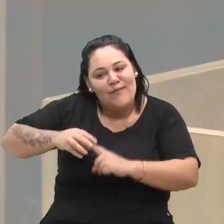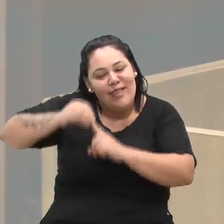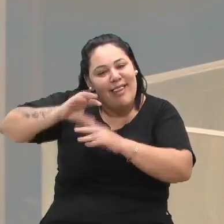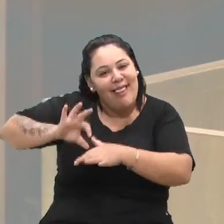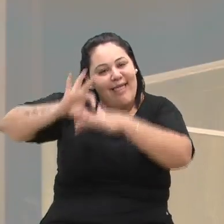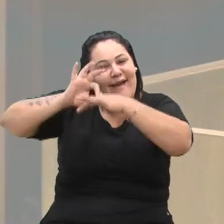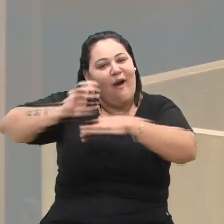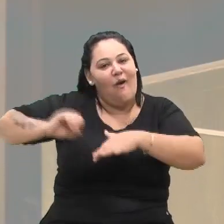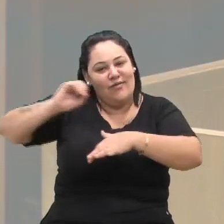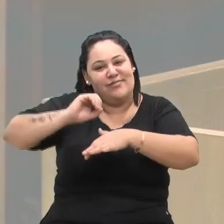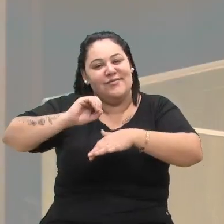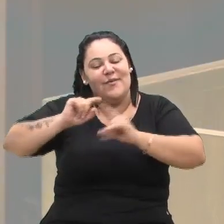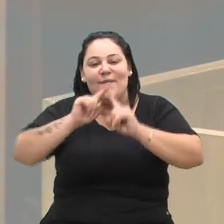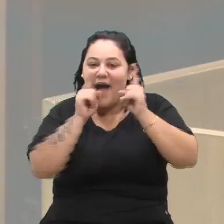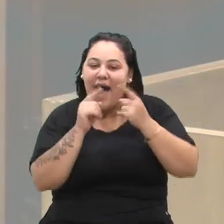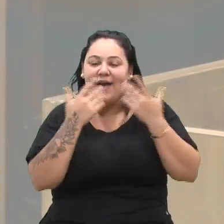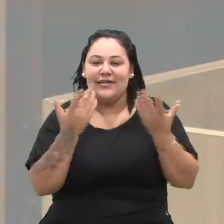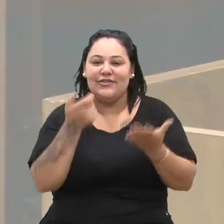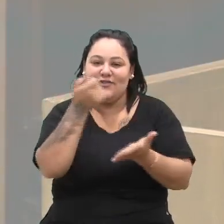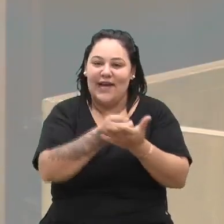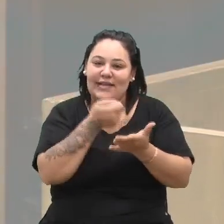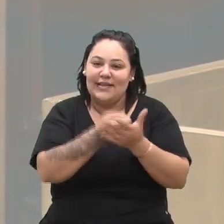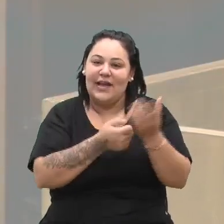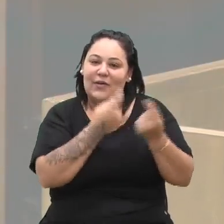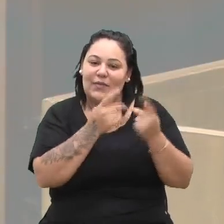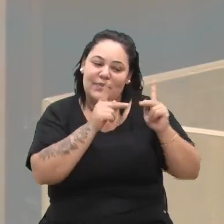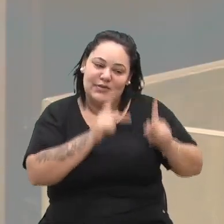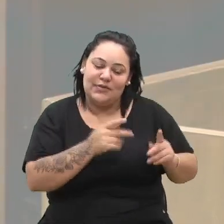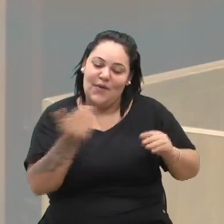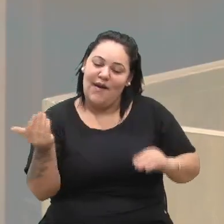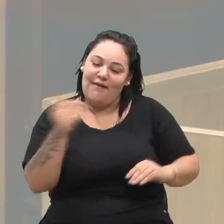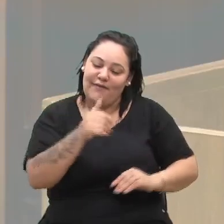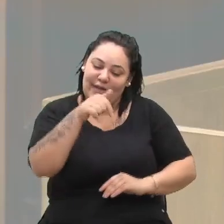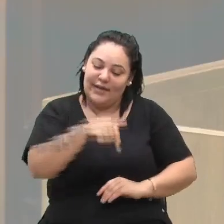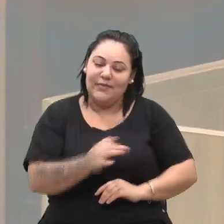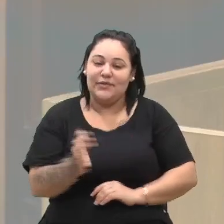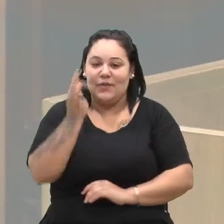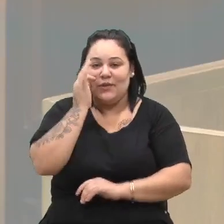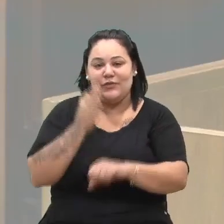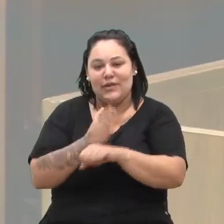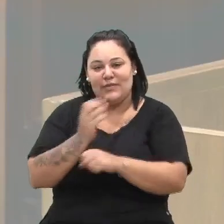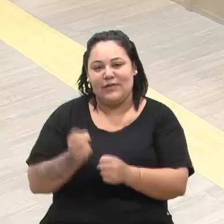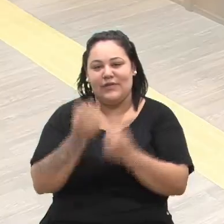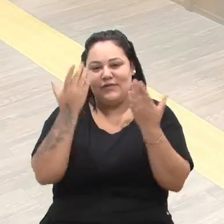Mas nós vamos tentar que alguém venha pessoalmente participar do nosso evento. Muito obrigada.